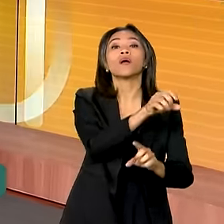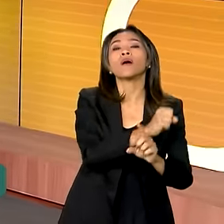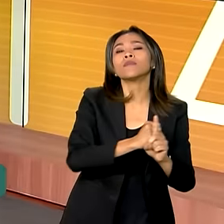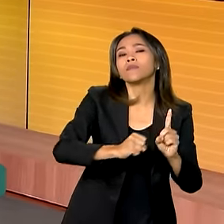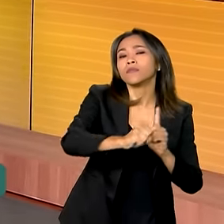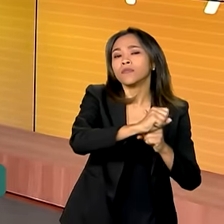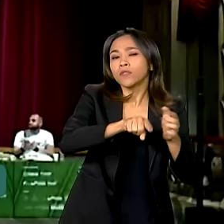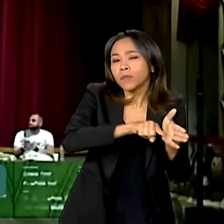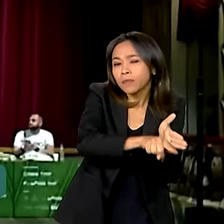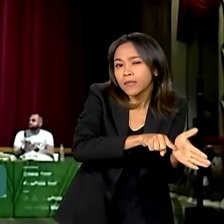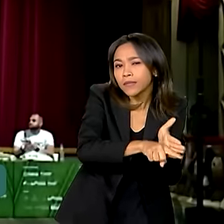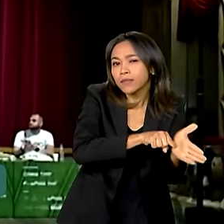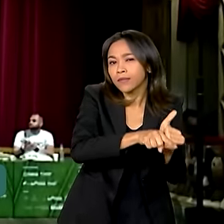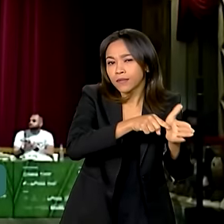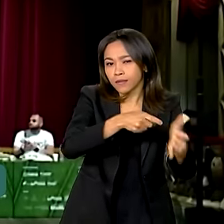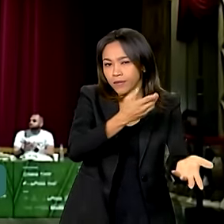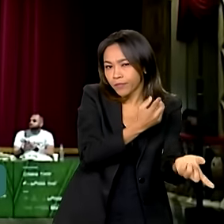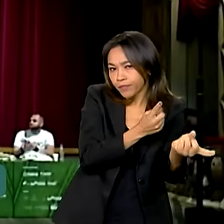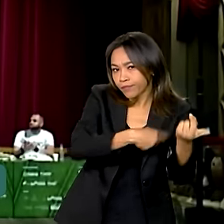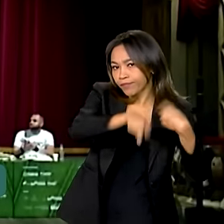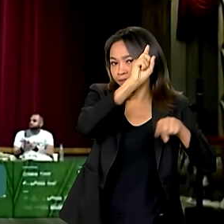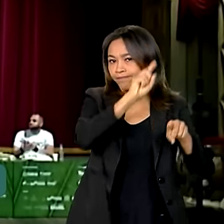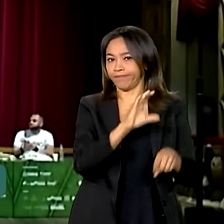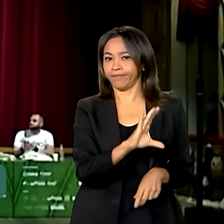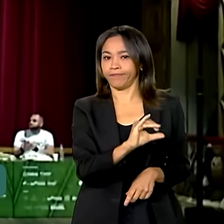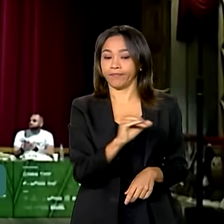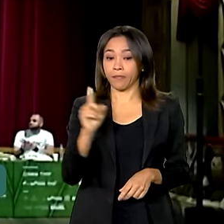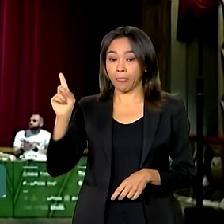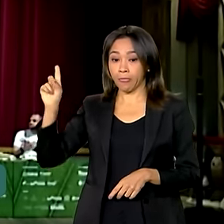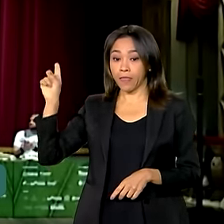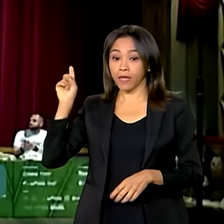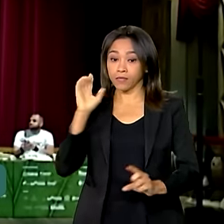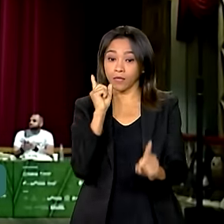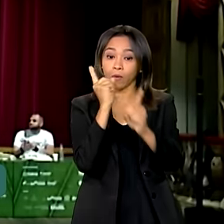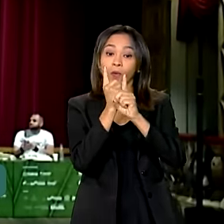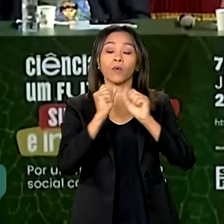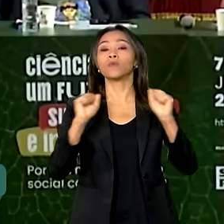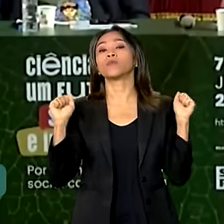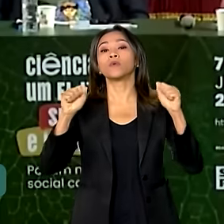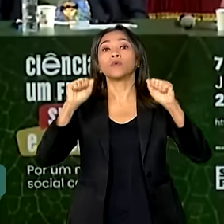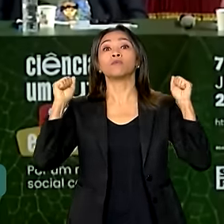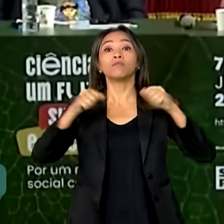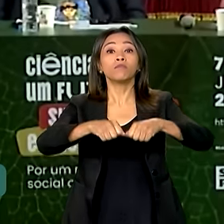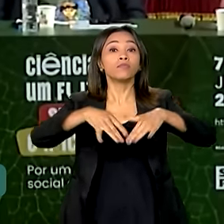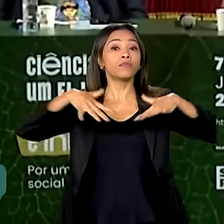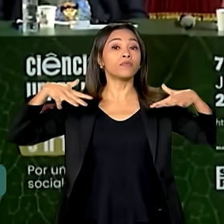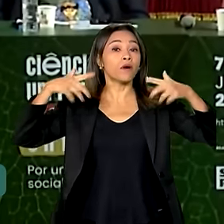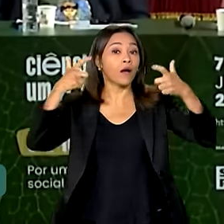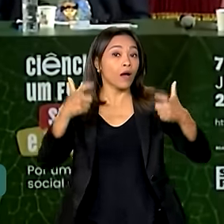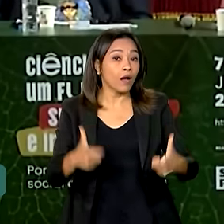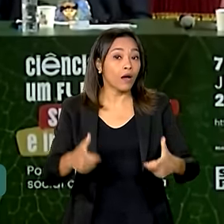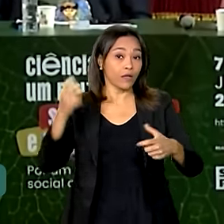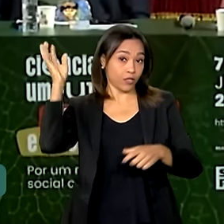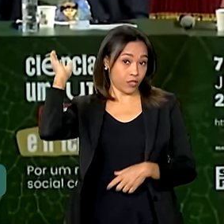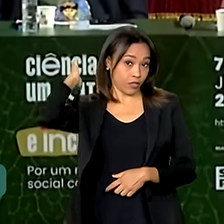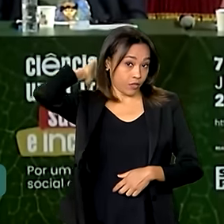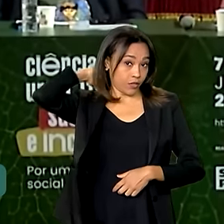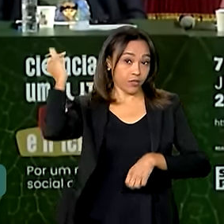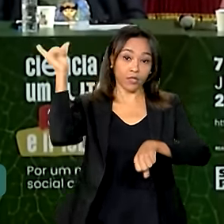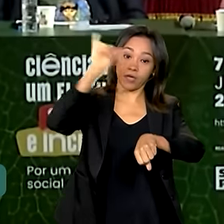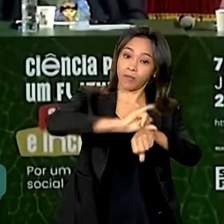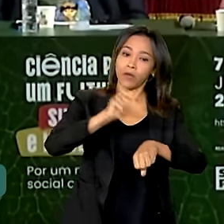da Ciência. Nesta edição do encontro em Belém, no Pará, o foco está nos temas como